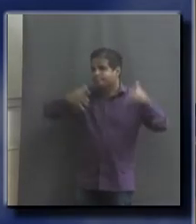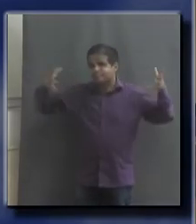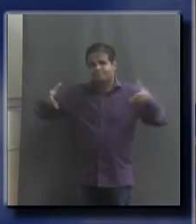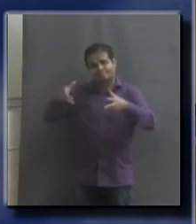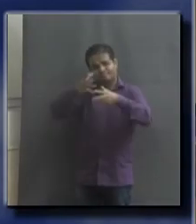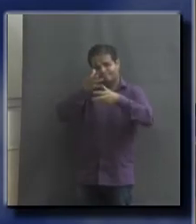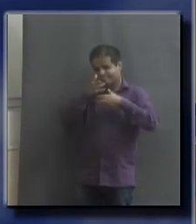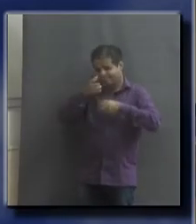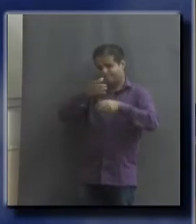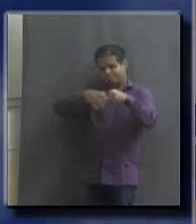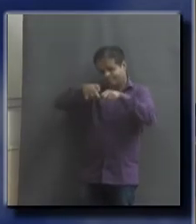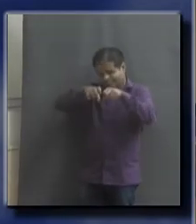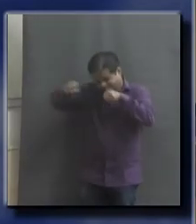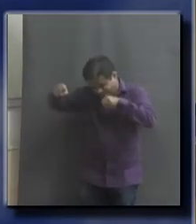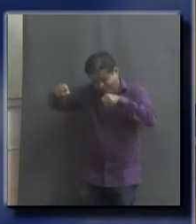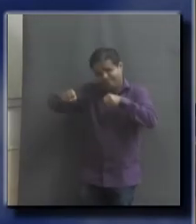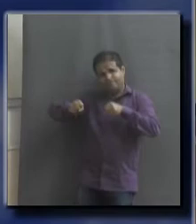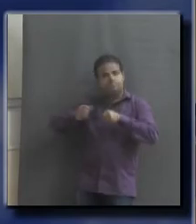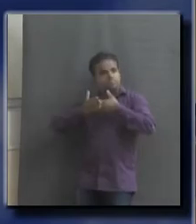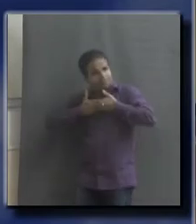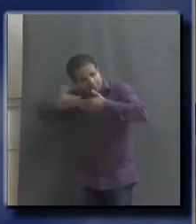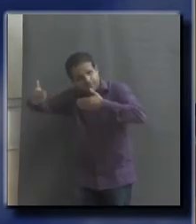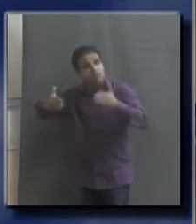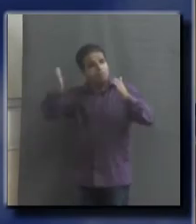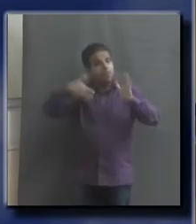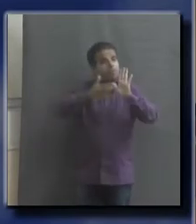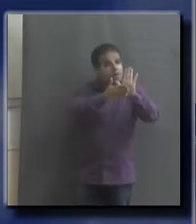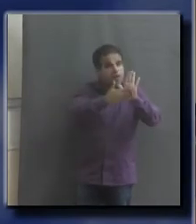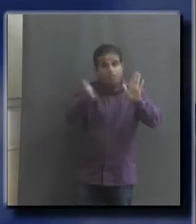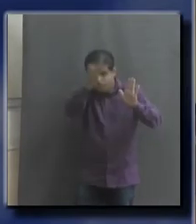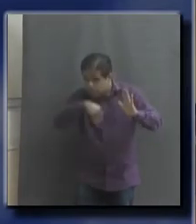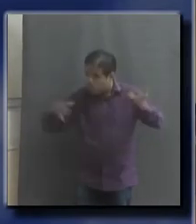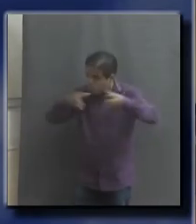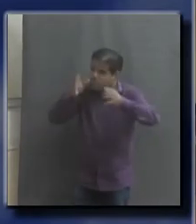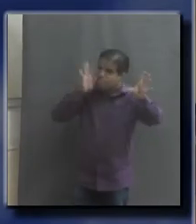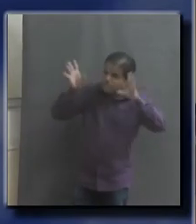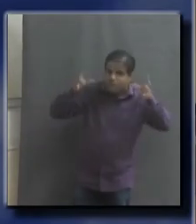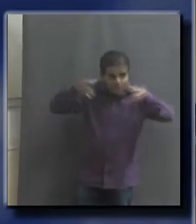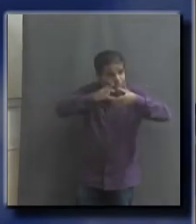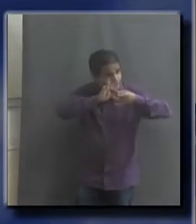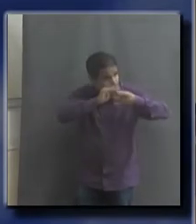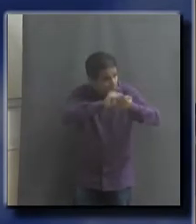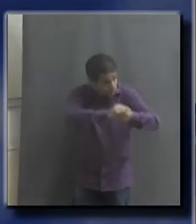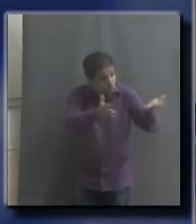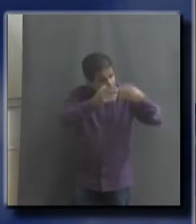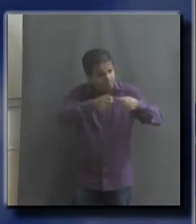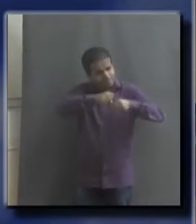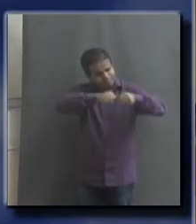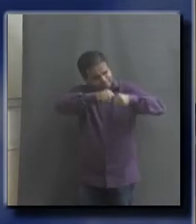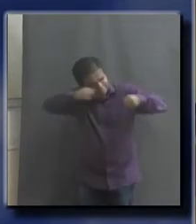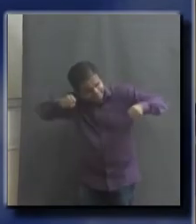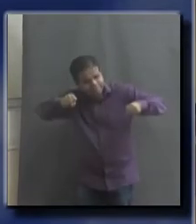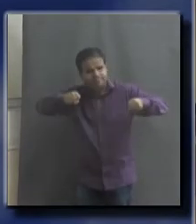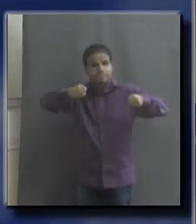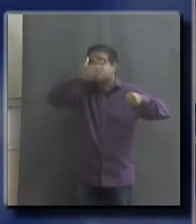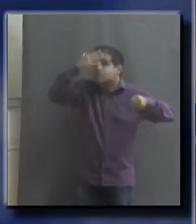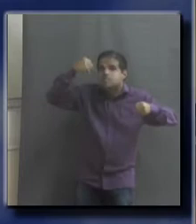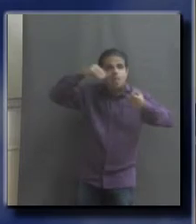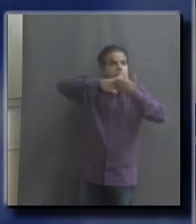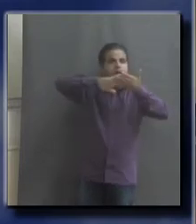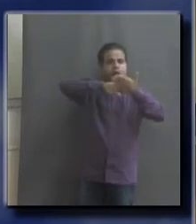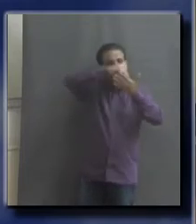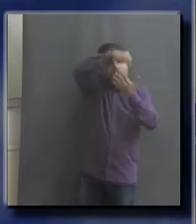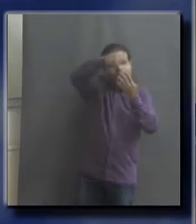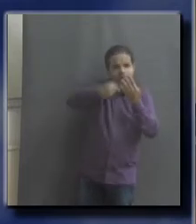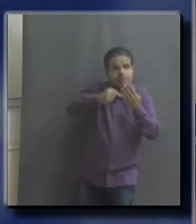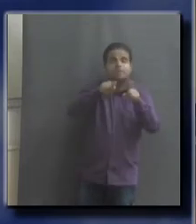amarrar tudo isso e falar, vamos para frente? Essa é a minha proposta. Vamos pensar coletivamente nisso? Vamos amarrar? Sem deixar de esquecer